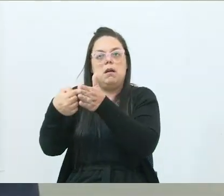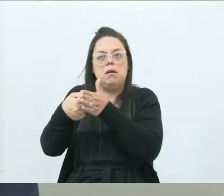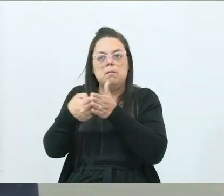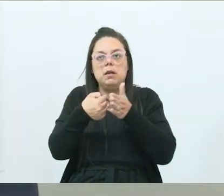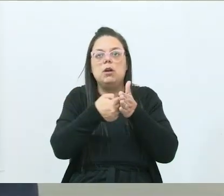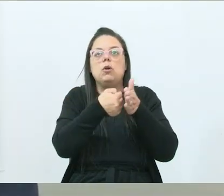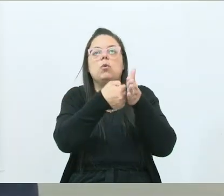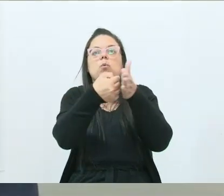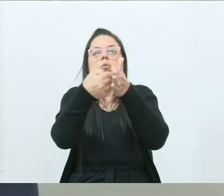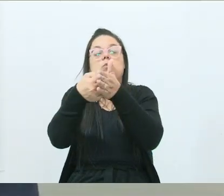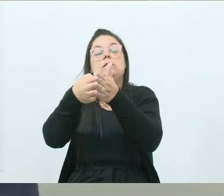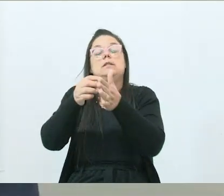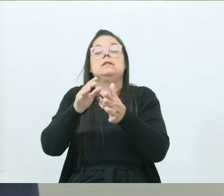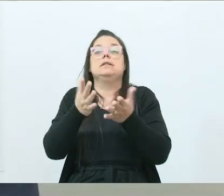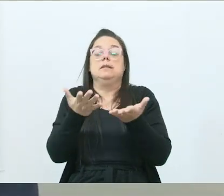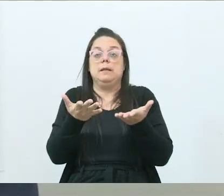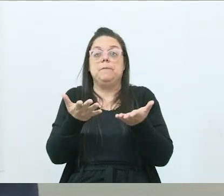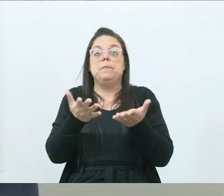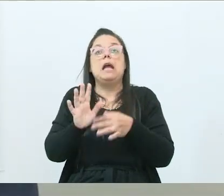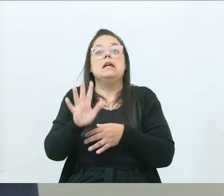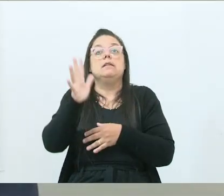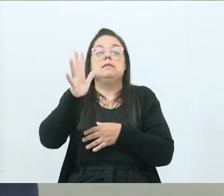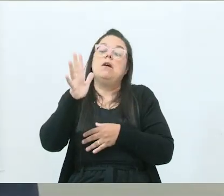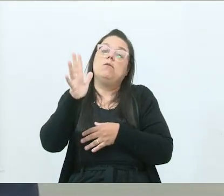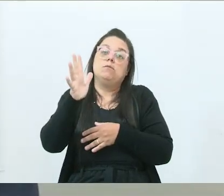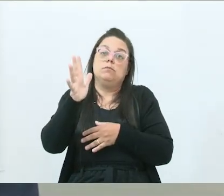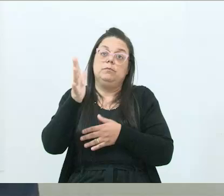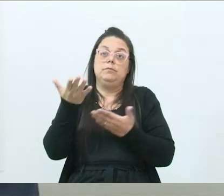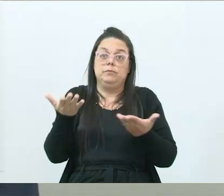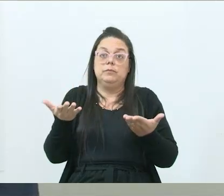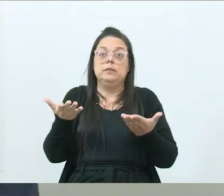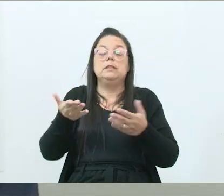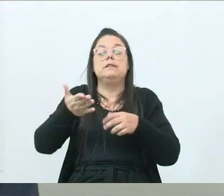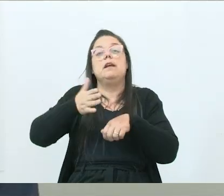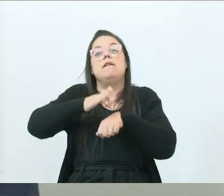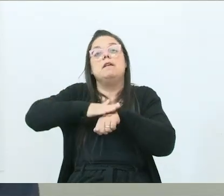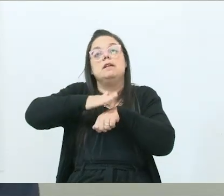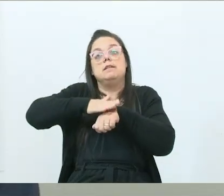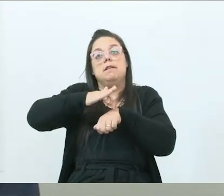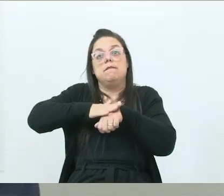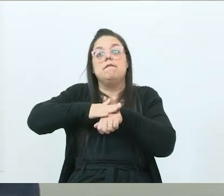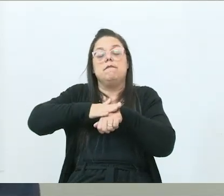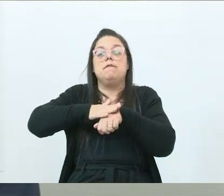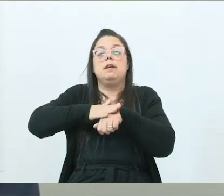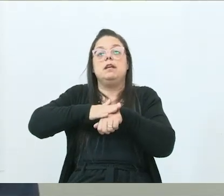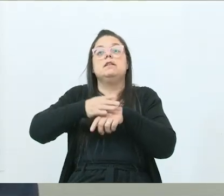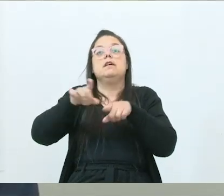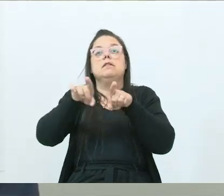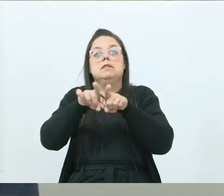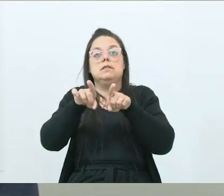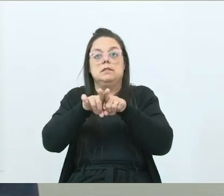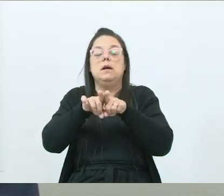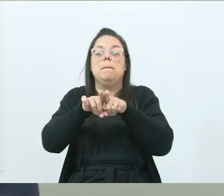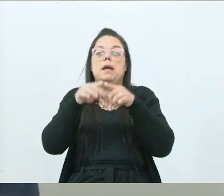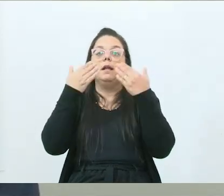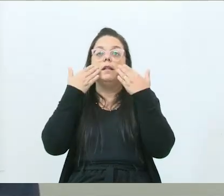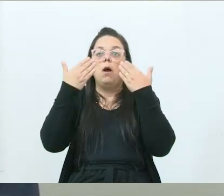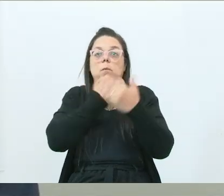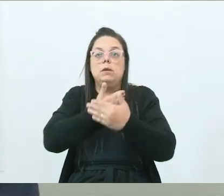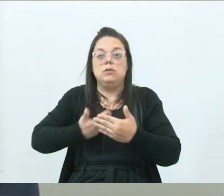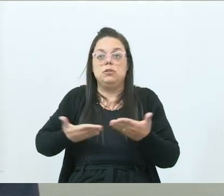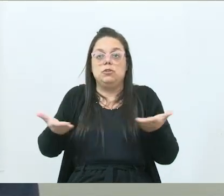que, porventura, vierem a ser realizados serão, na medida do possível, sanadas na presente audiência